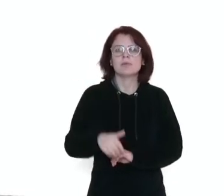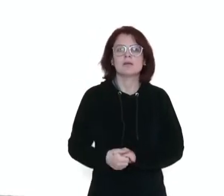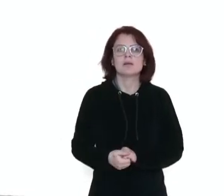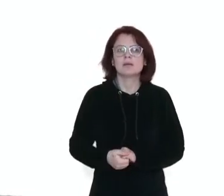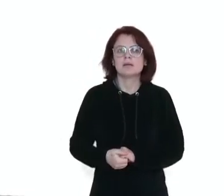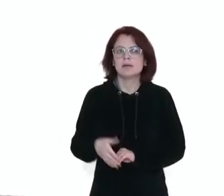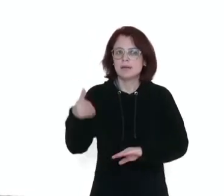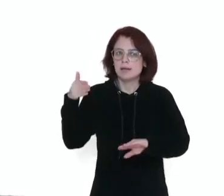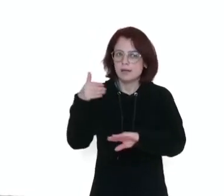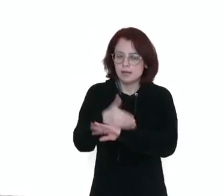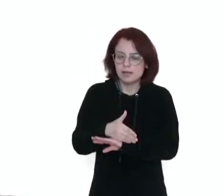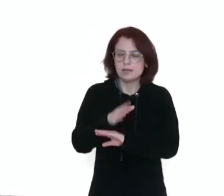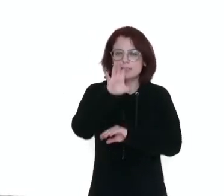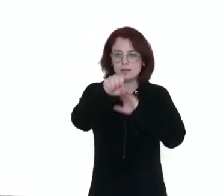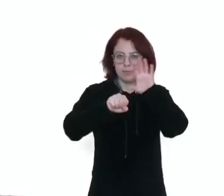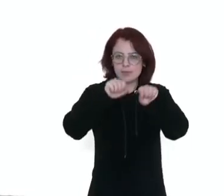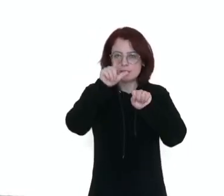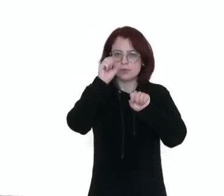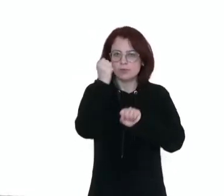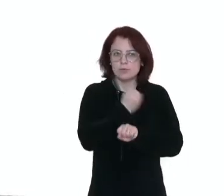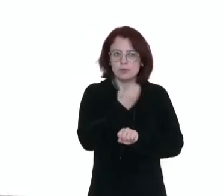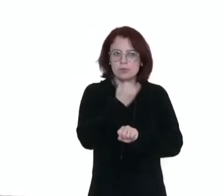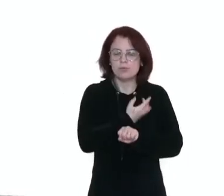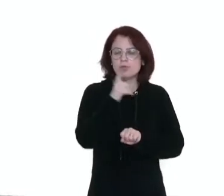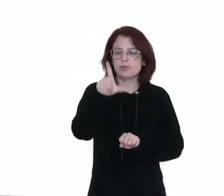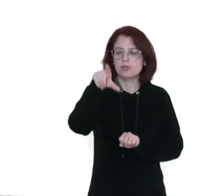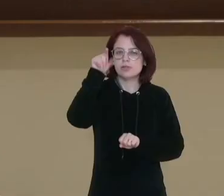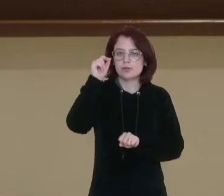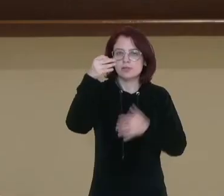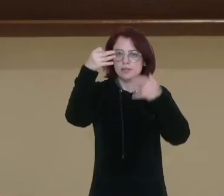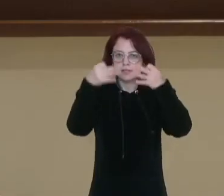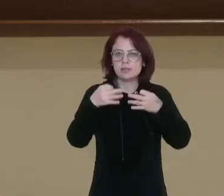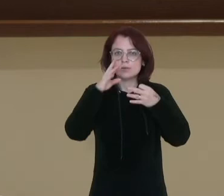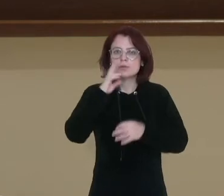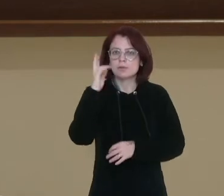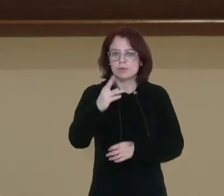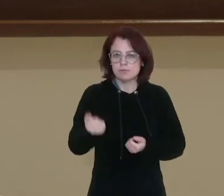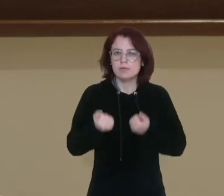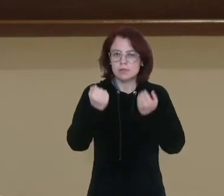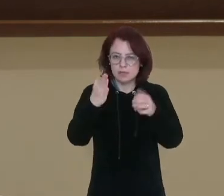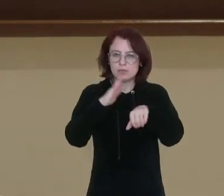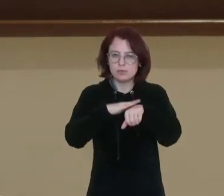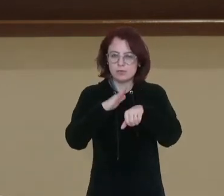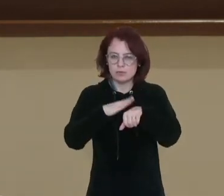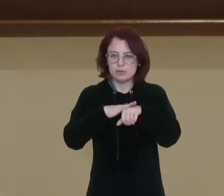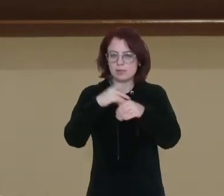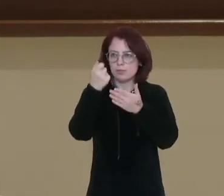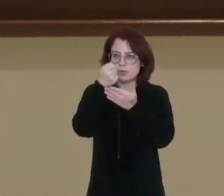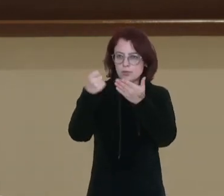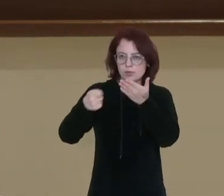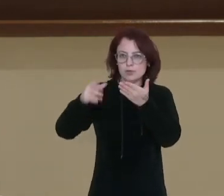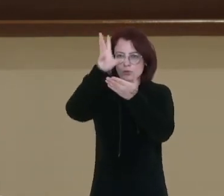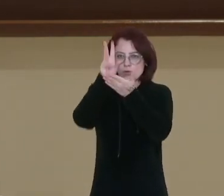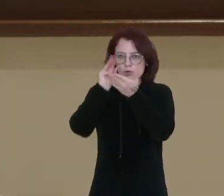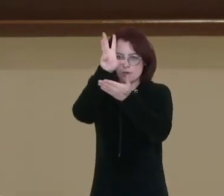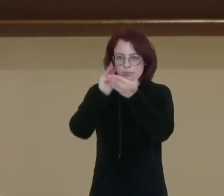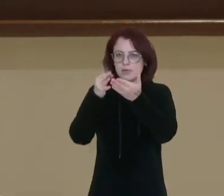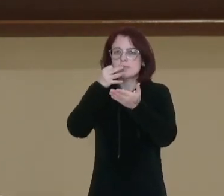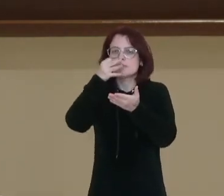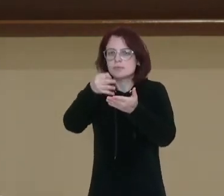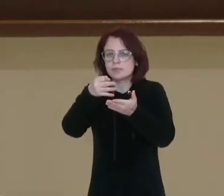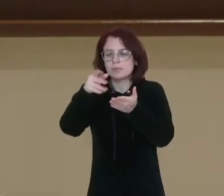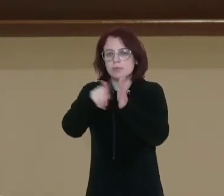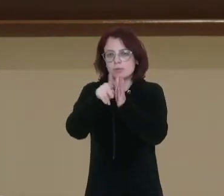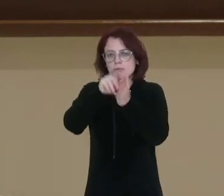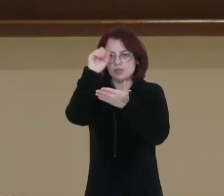leia as perguntas com atenção e escolha a resposta correta. Eu vou dar um tempinho para vocês anotarem aí a nossa sugestão de